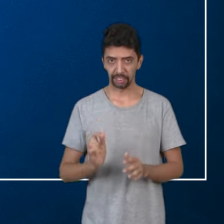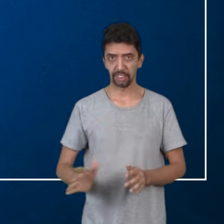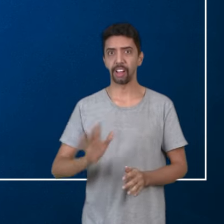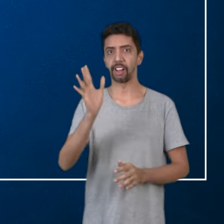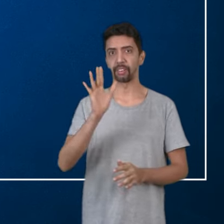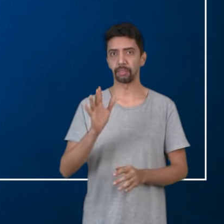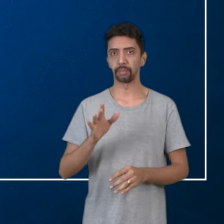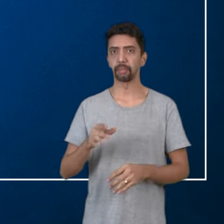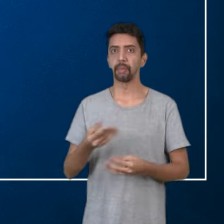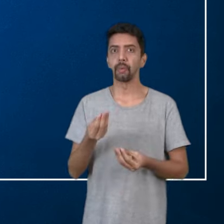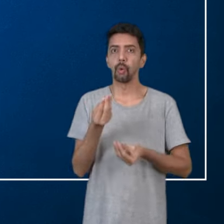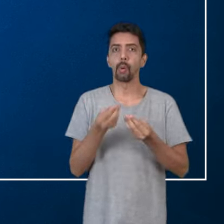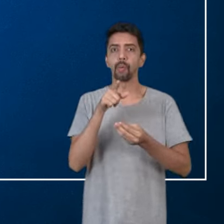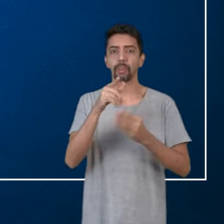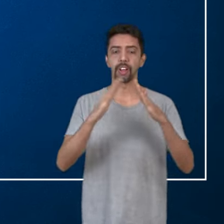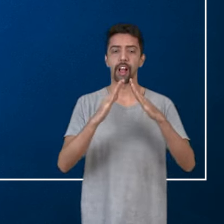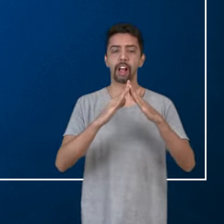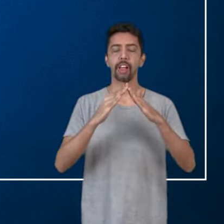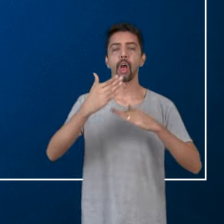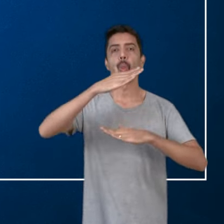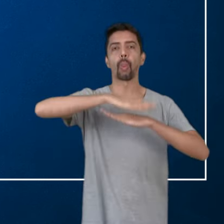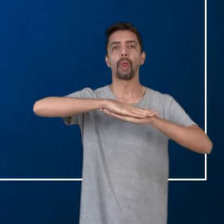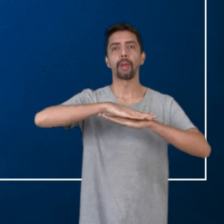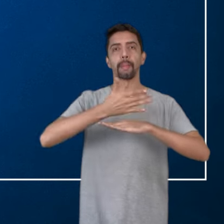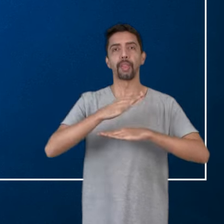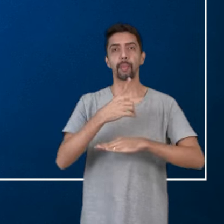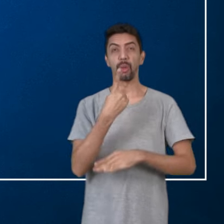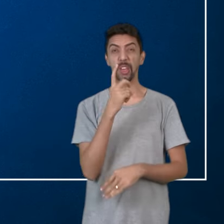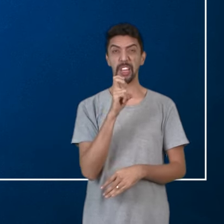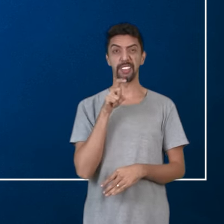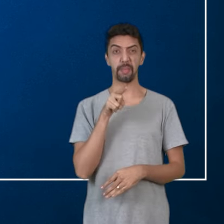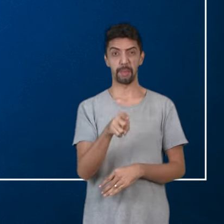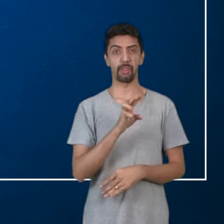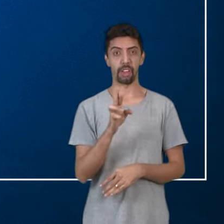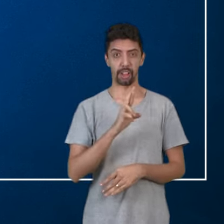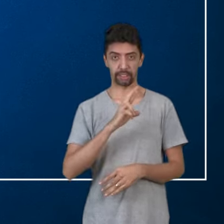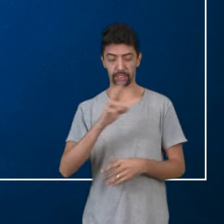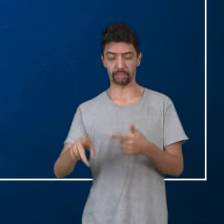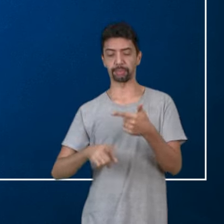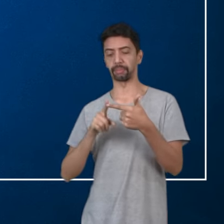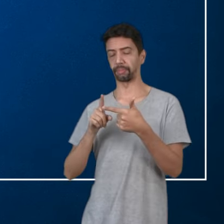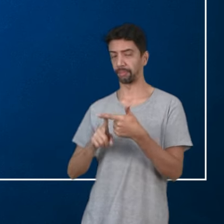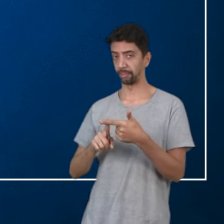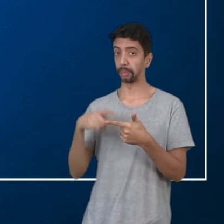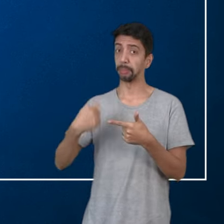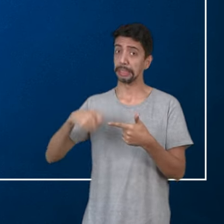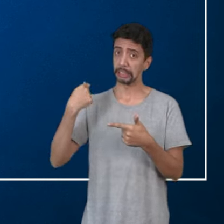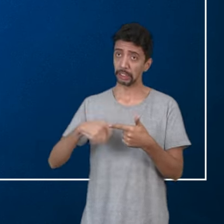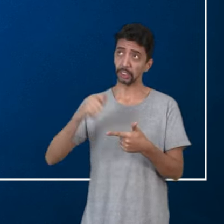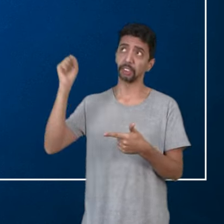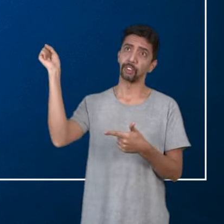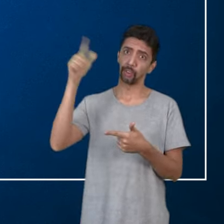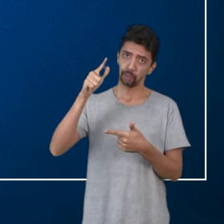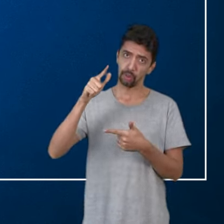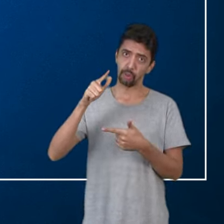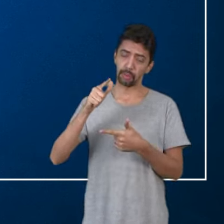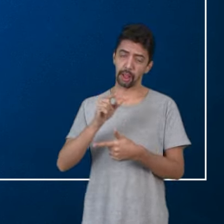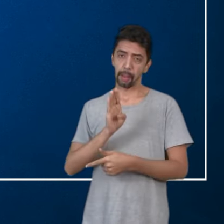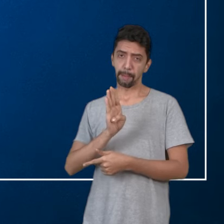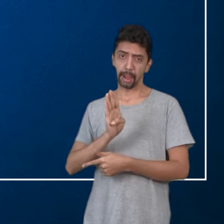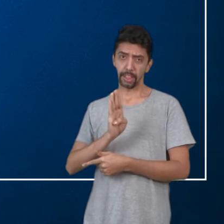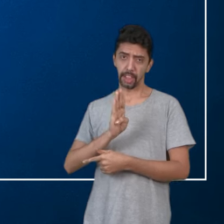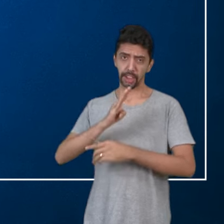é superior a R$15 mil em média. Você depende do sol para que possa ser